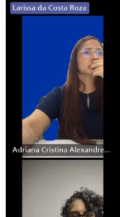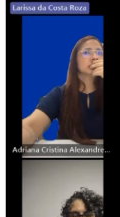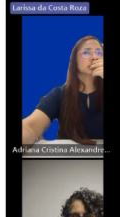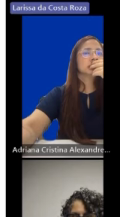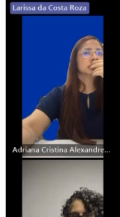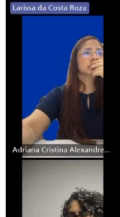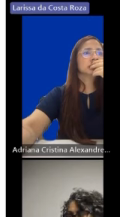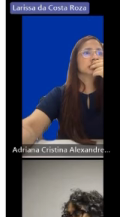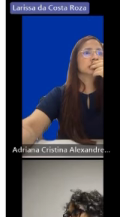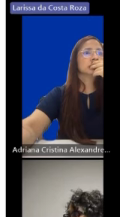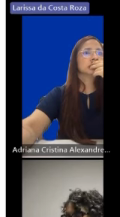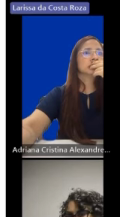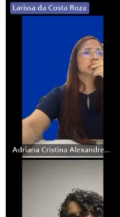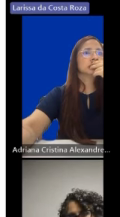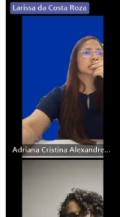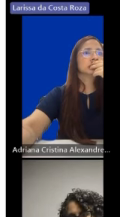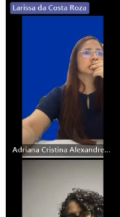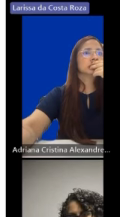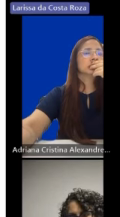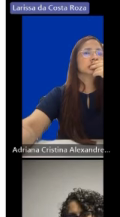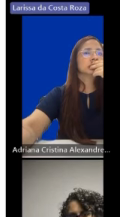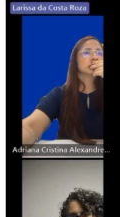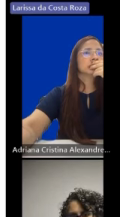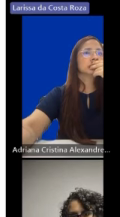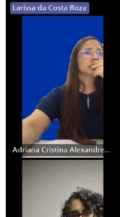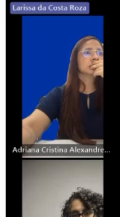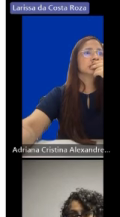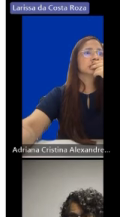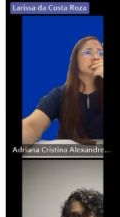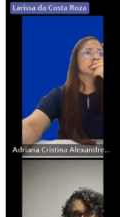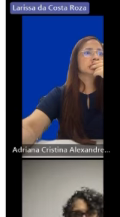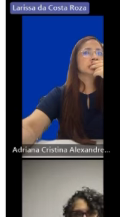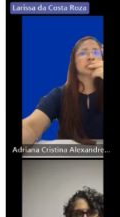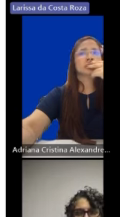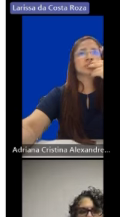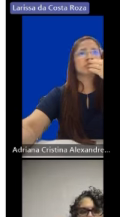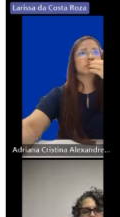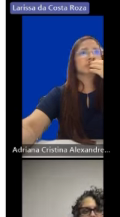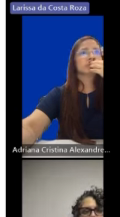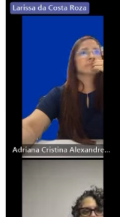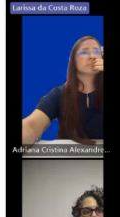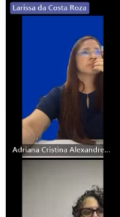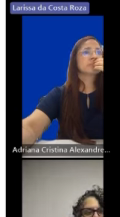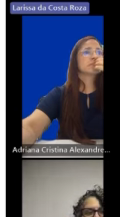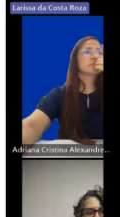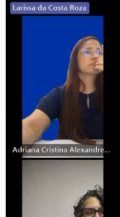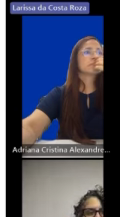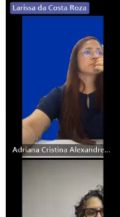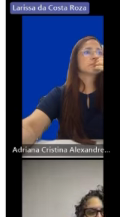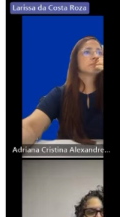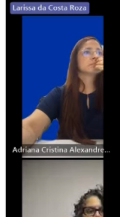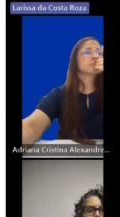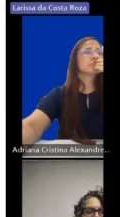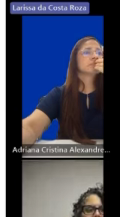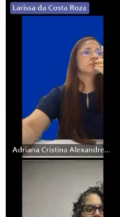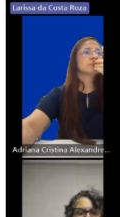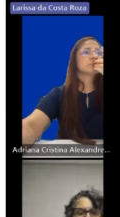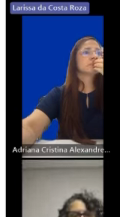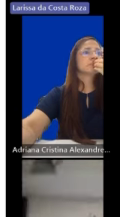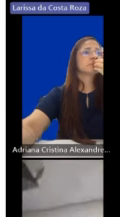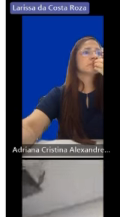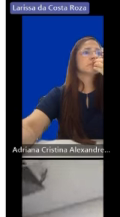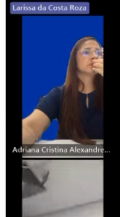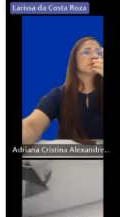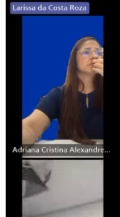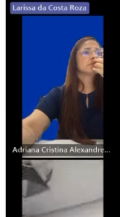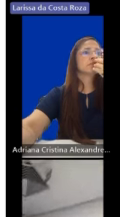gente precisa fazer o teste manual do desfibrilador. E aí isso a gente acaba colocando lá, e se de repente, logo após, né, ou até mesmo no outro dia, acontece de ter uma intercorrência,